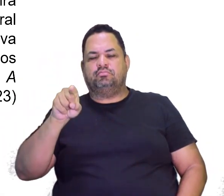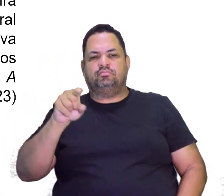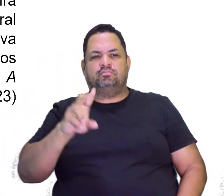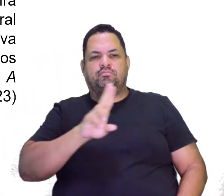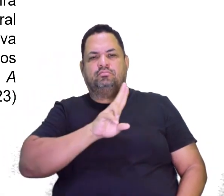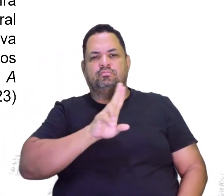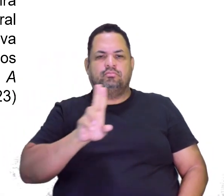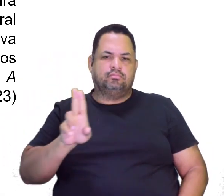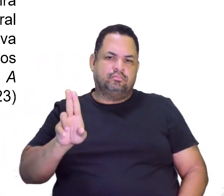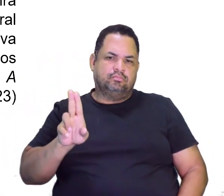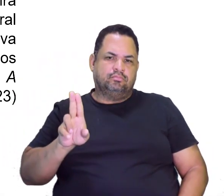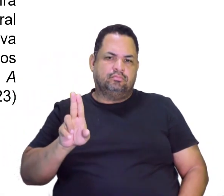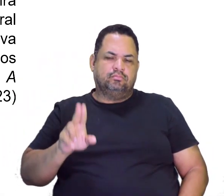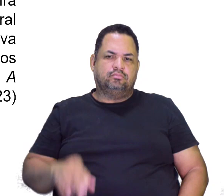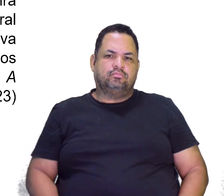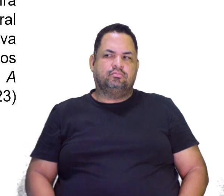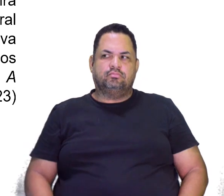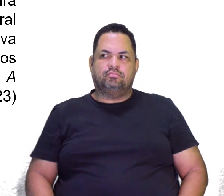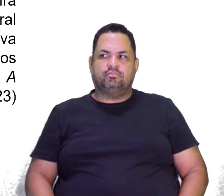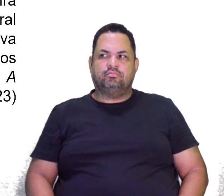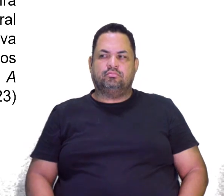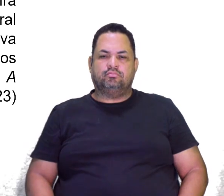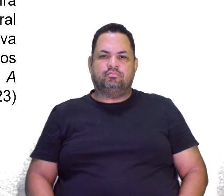esse nome Manacá